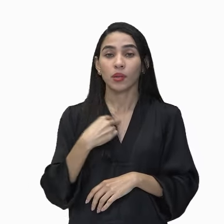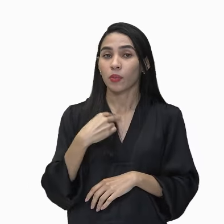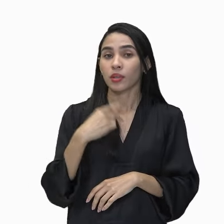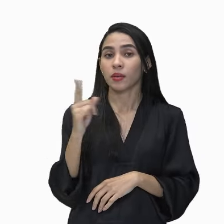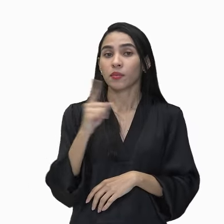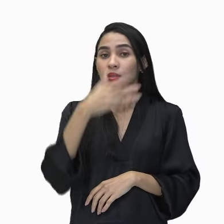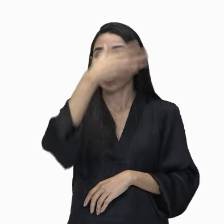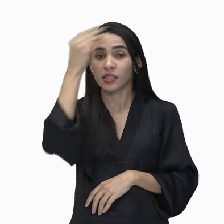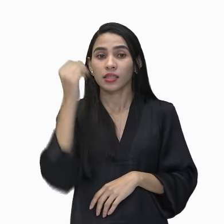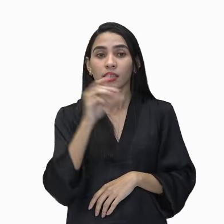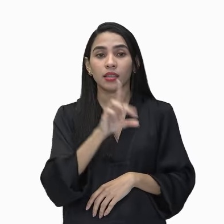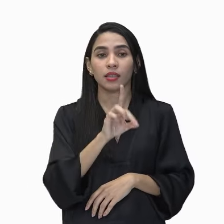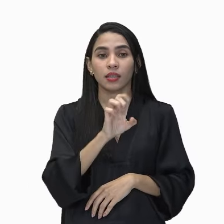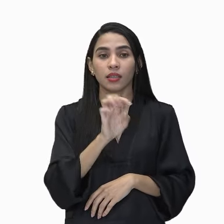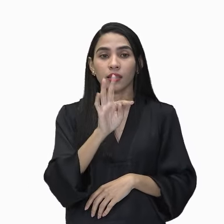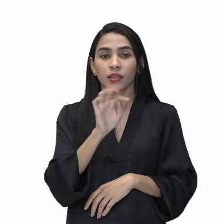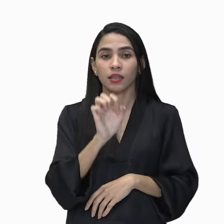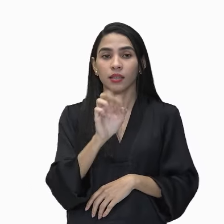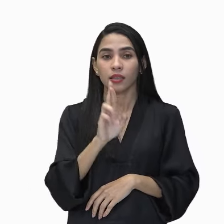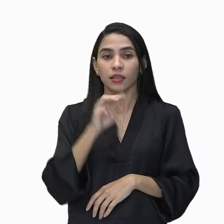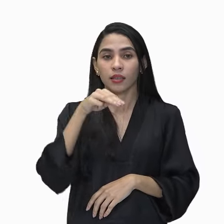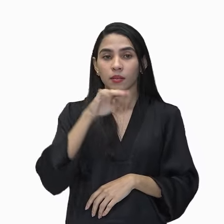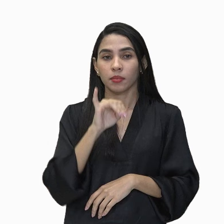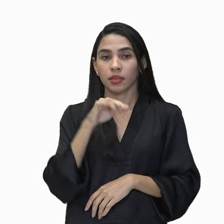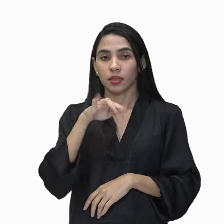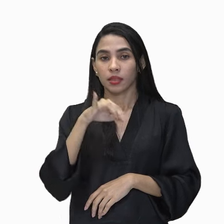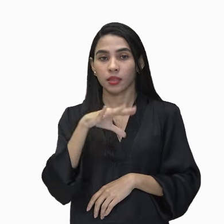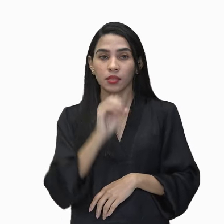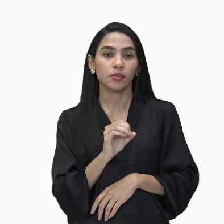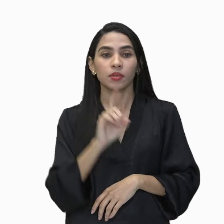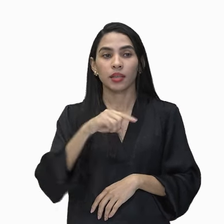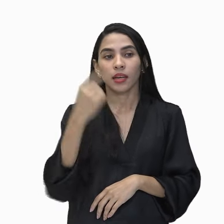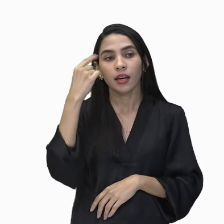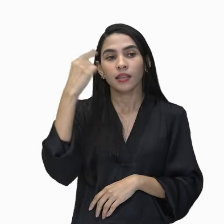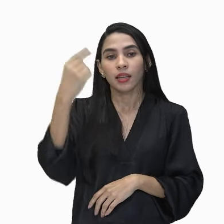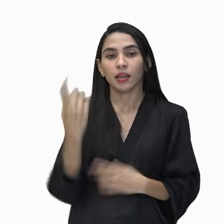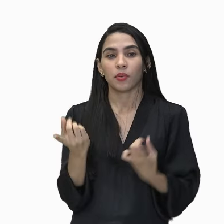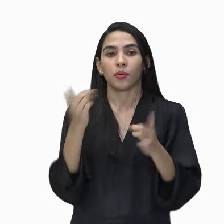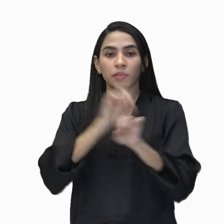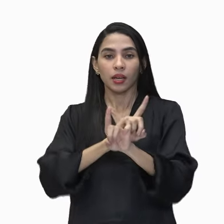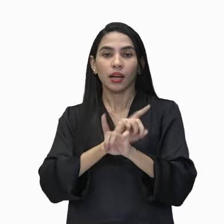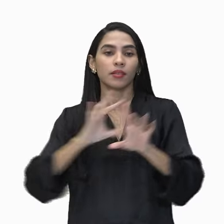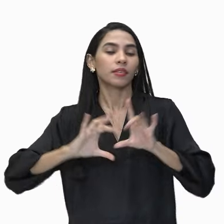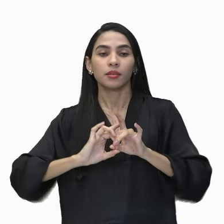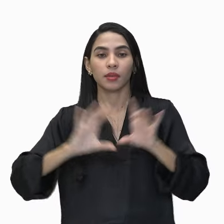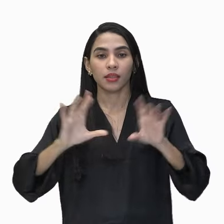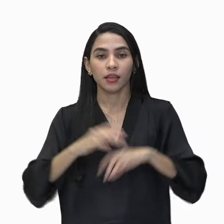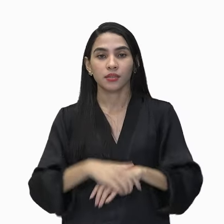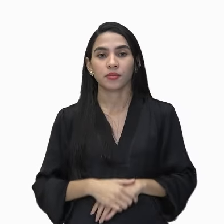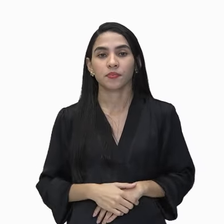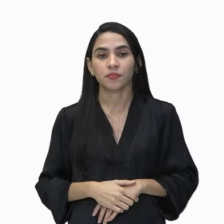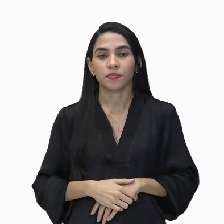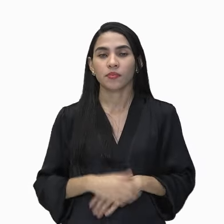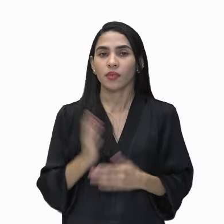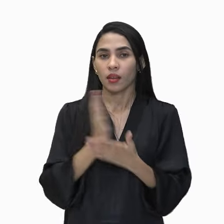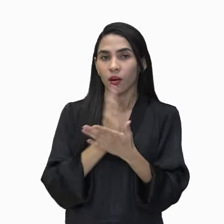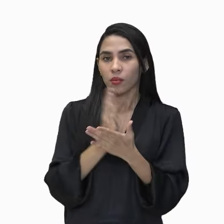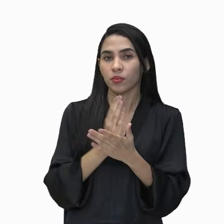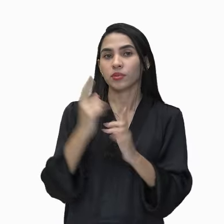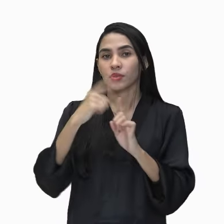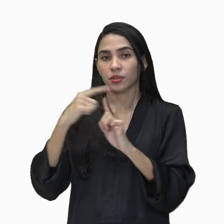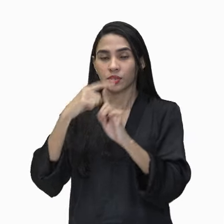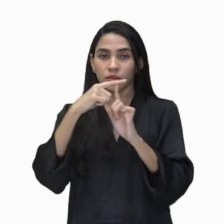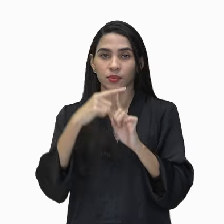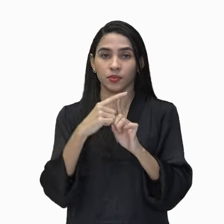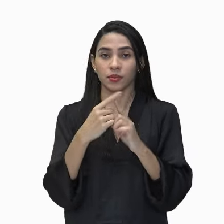do determinismo, que é justamente a ideia do contrário dessa liberdade aí. Nós temos alguns tipos de